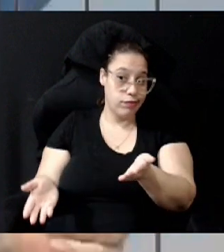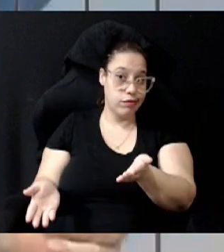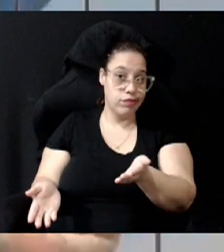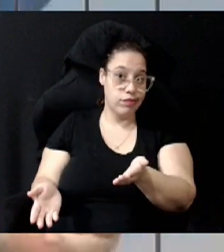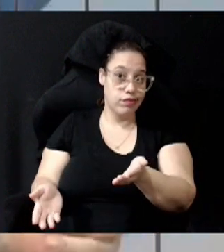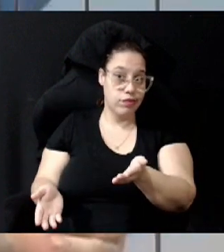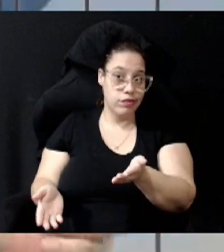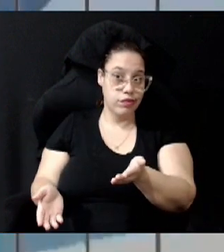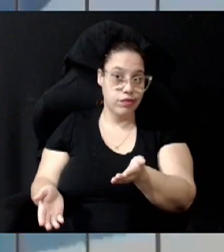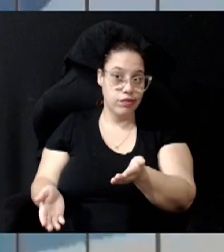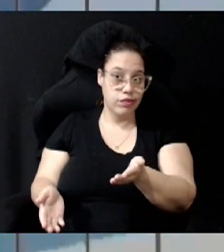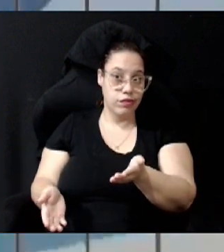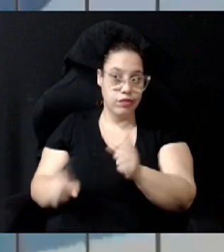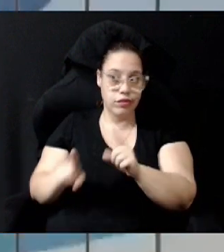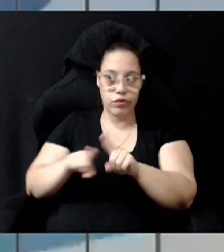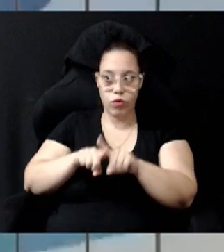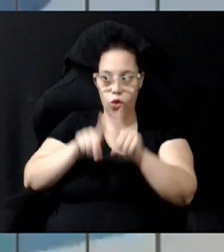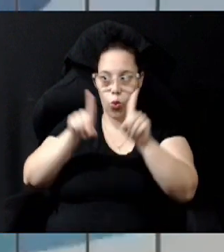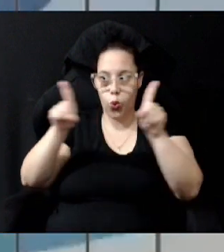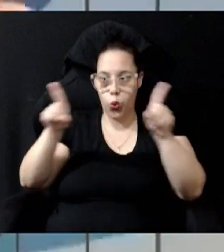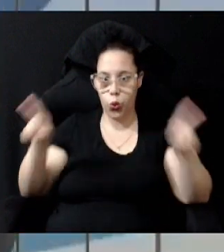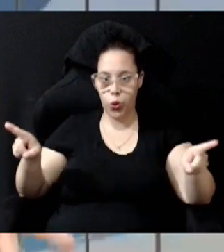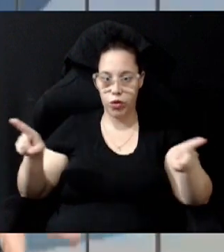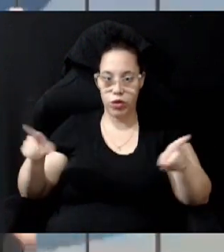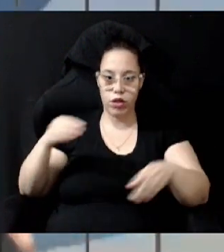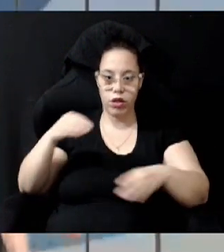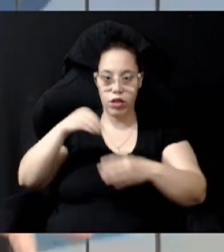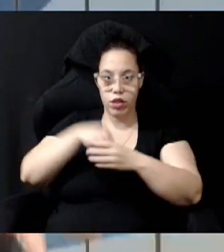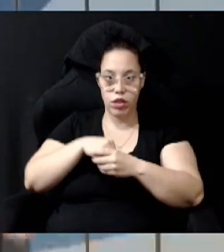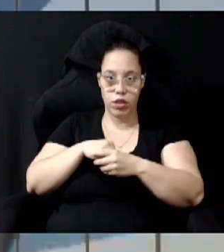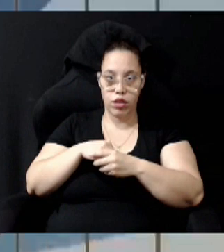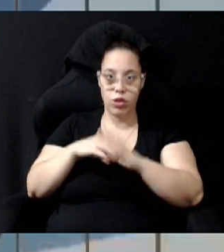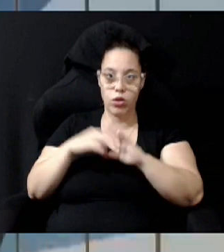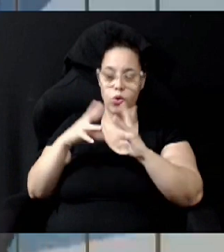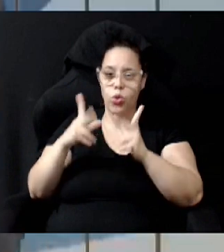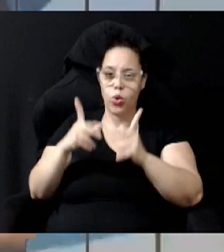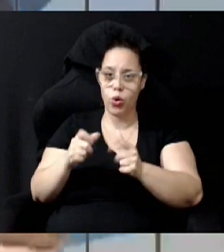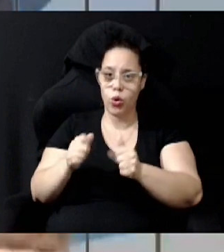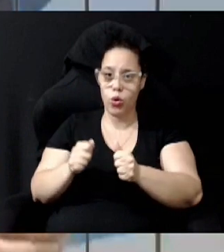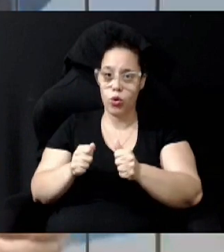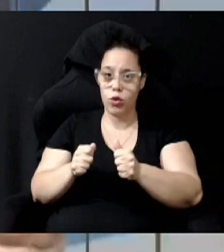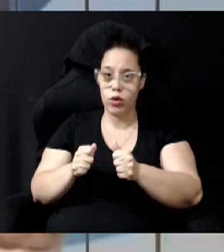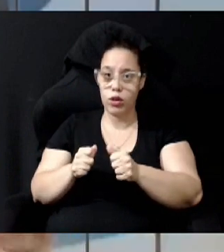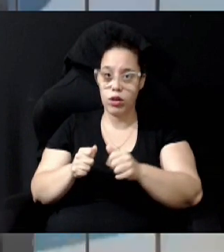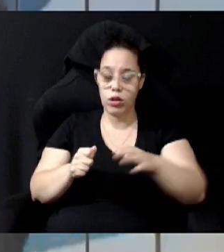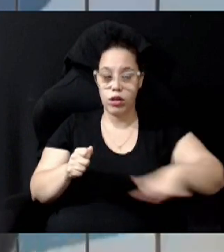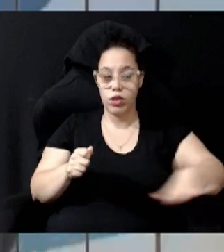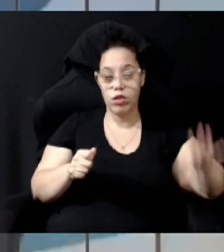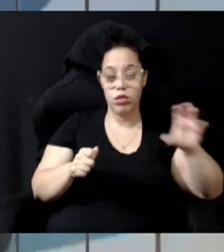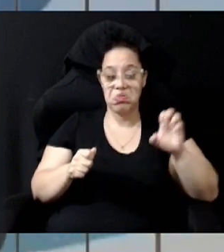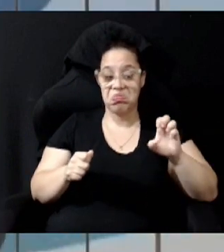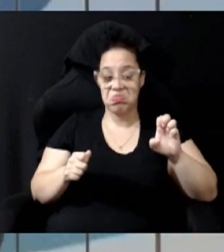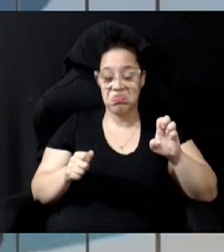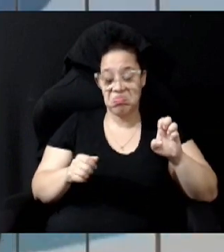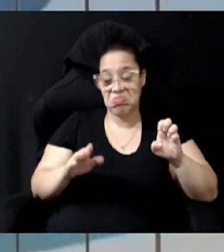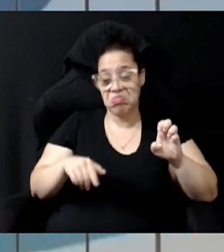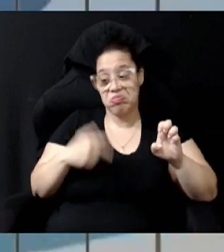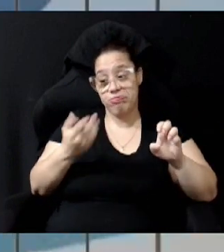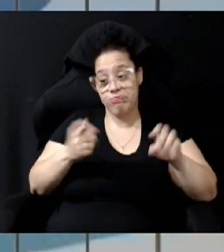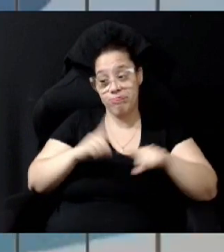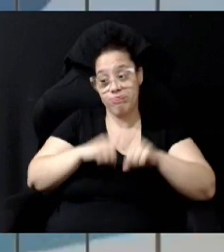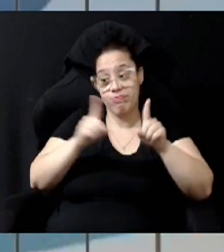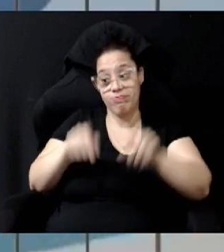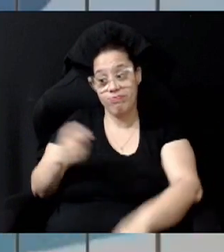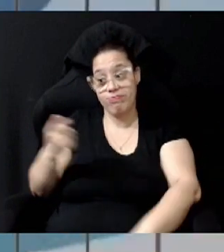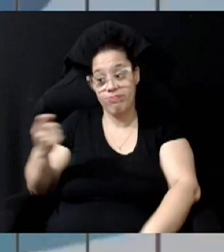espectro. Exato. Dentro da minha casa, somos todos em tese de esquerda, mas há uma disputa, uma polarização. Mas